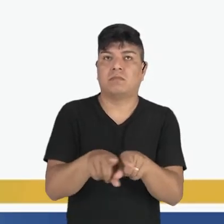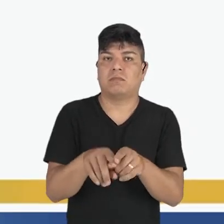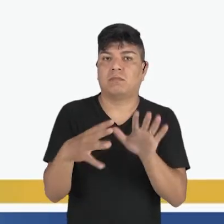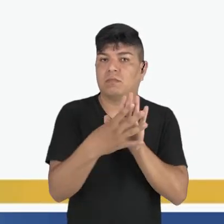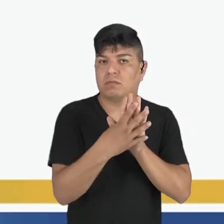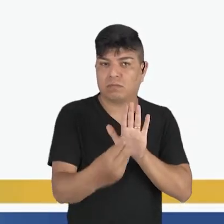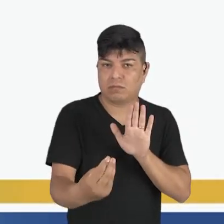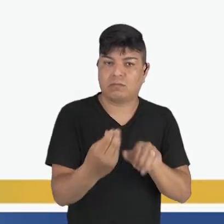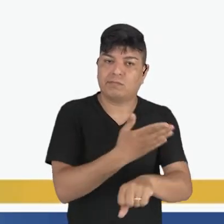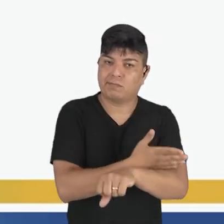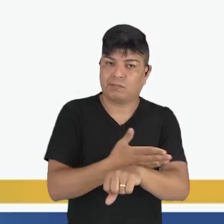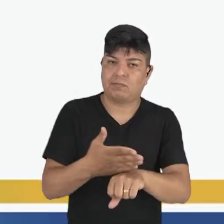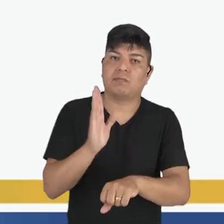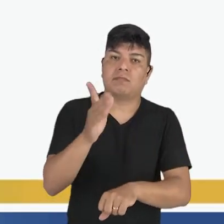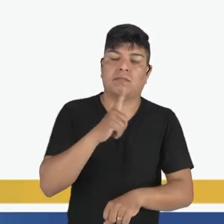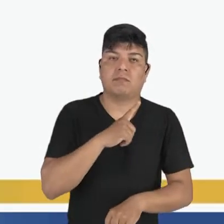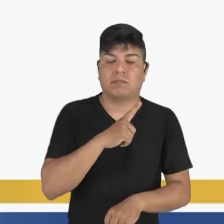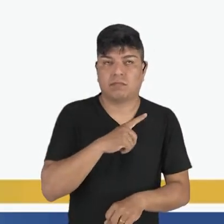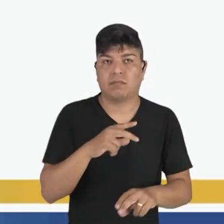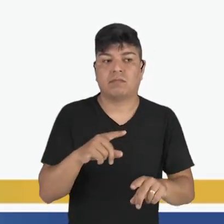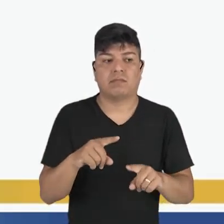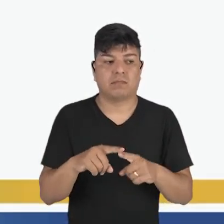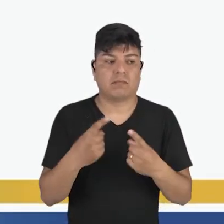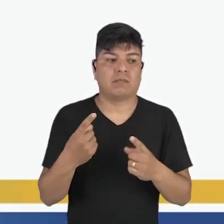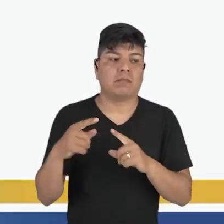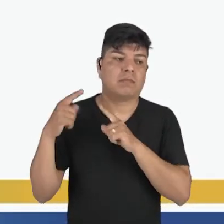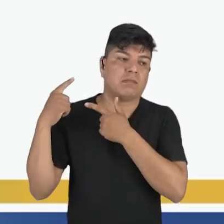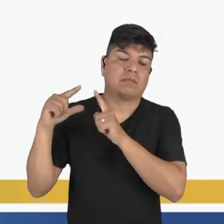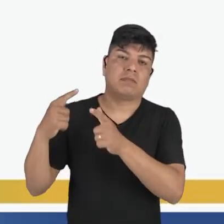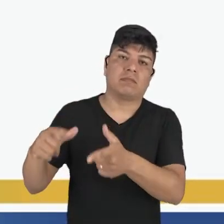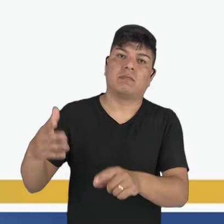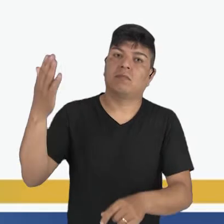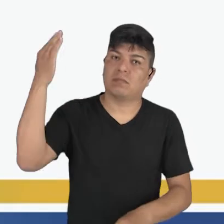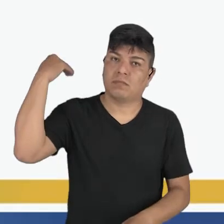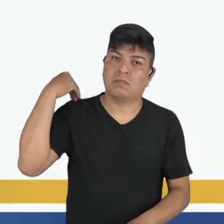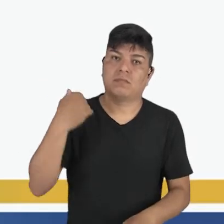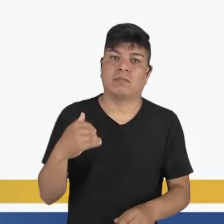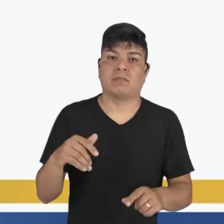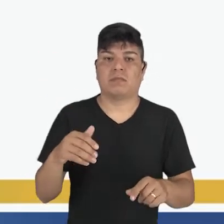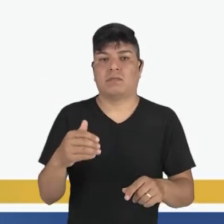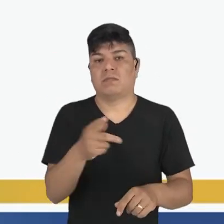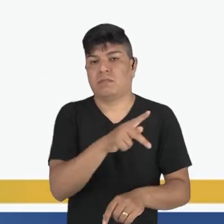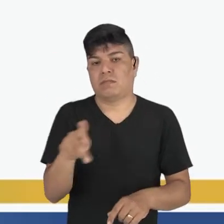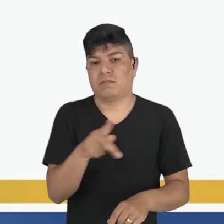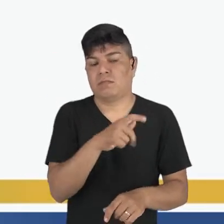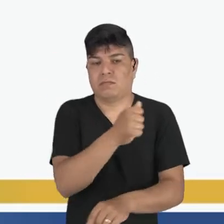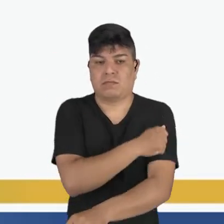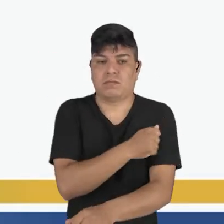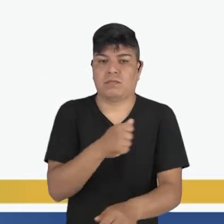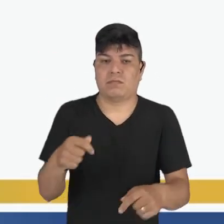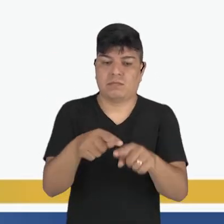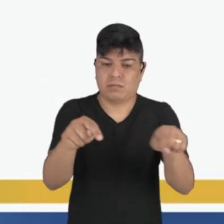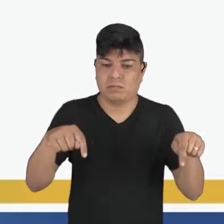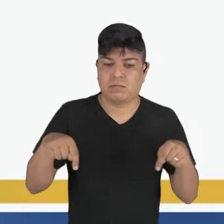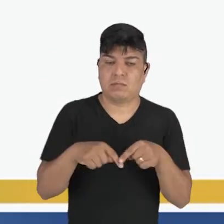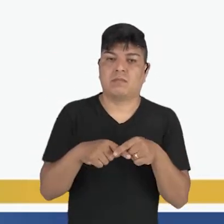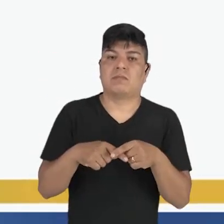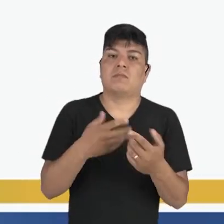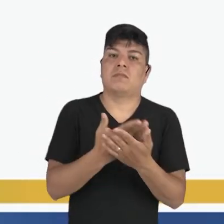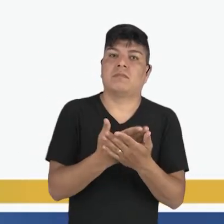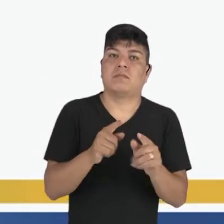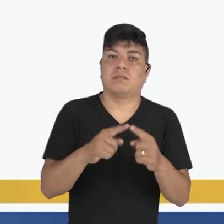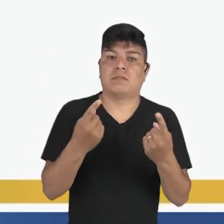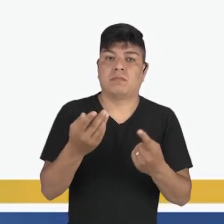modelo de ensino tradicional ainda existe, lógico, né? O professor com seus alunos em sala de aula. Mas novas tecnologias estão chegando